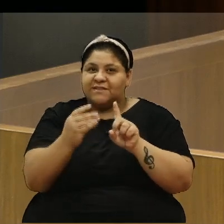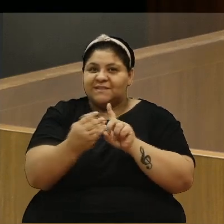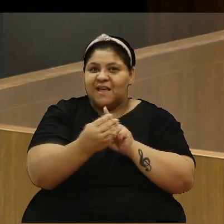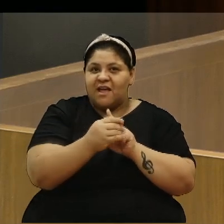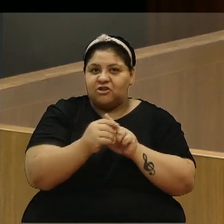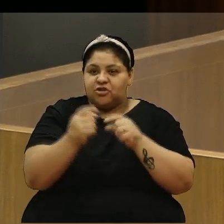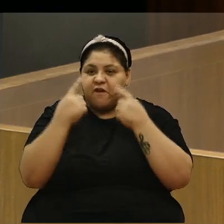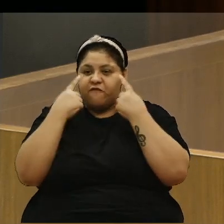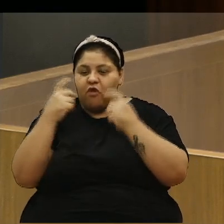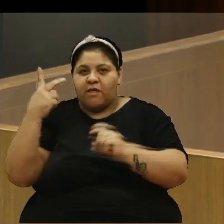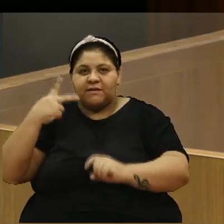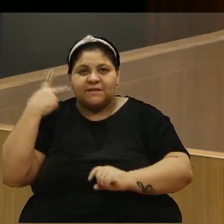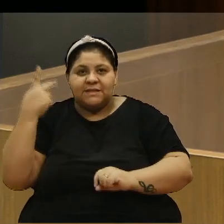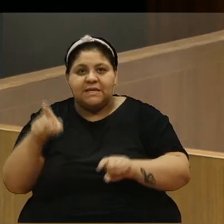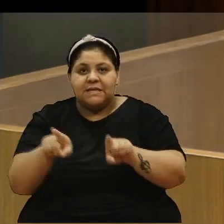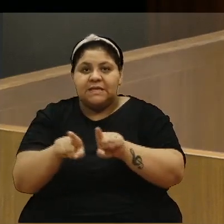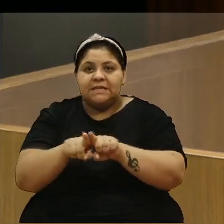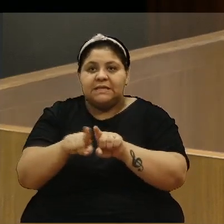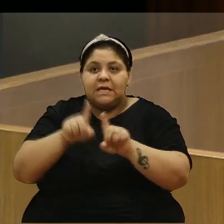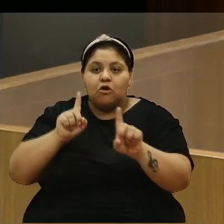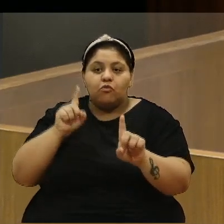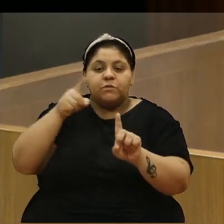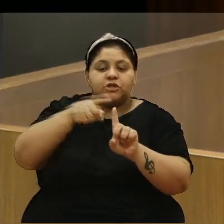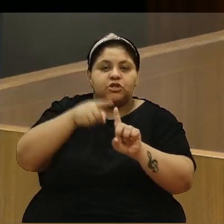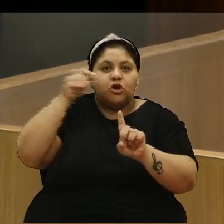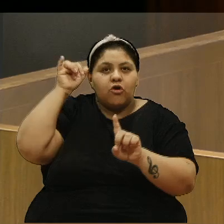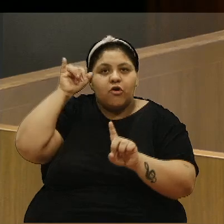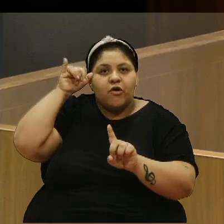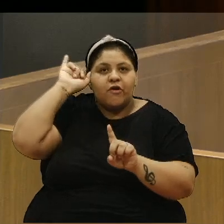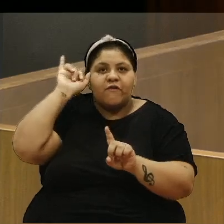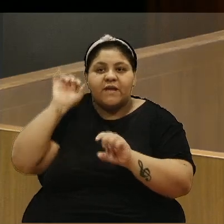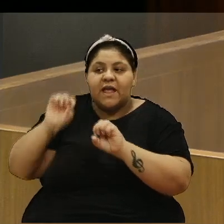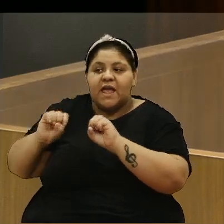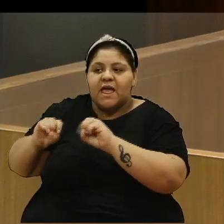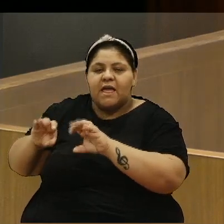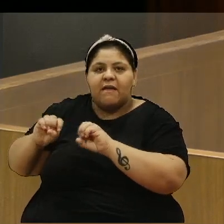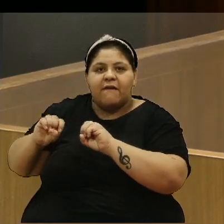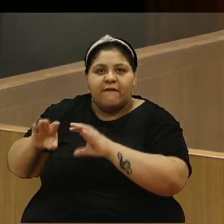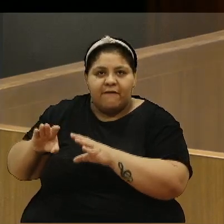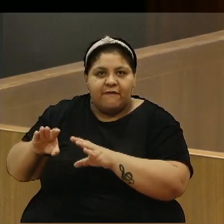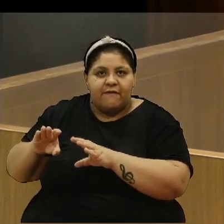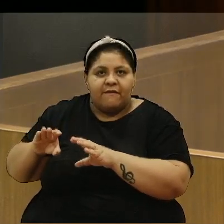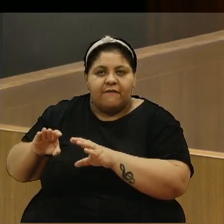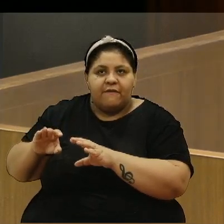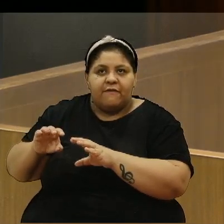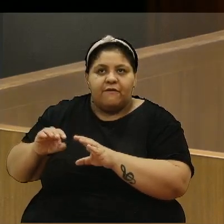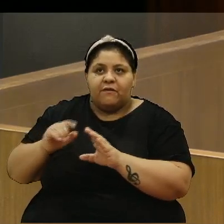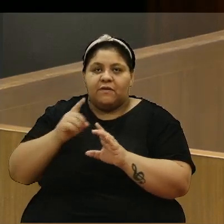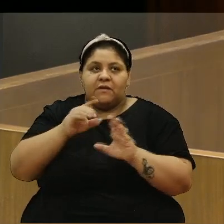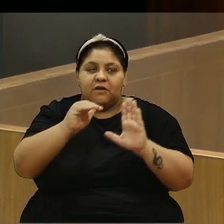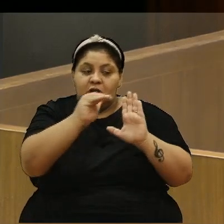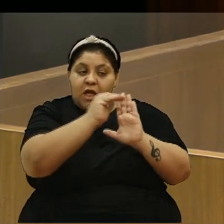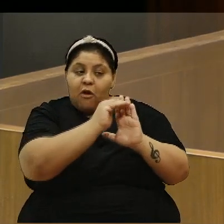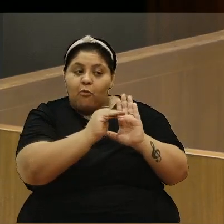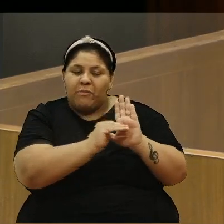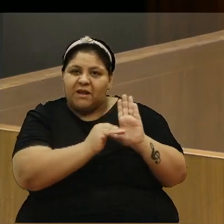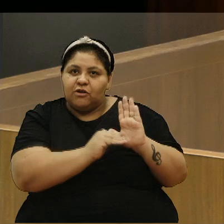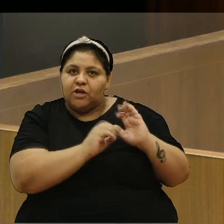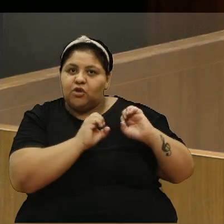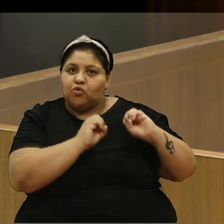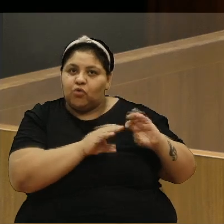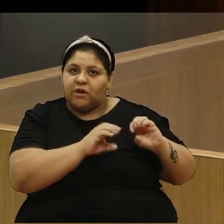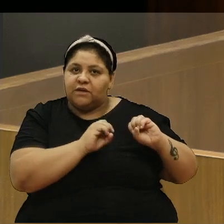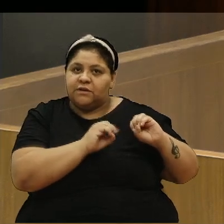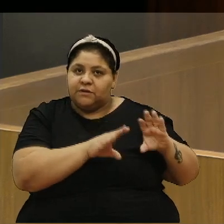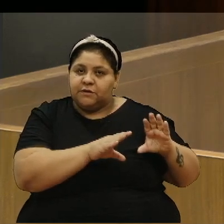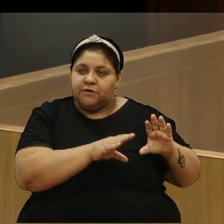política, ele visa prevenir e educar. Ele é muito mais um plano educativo,